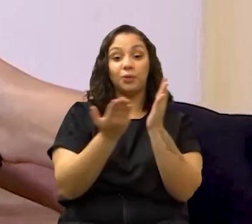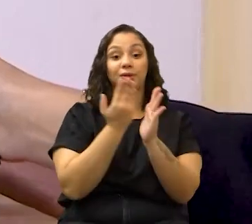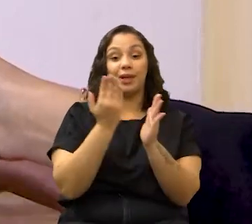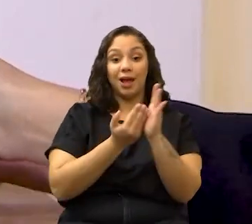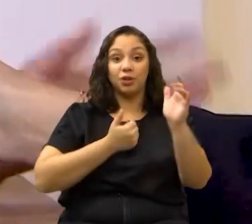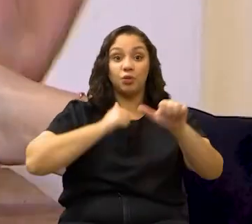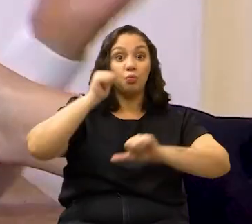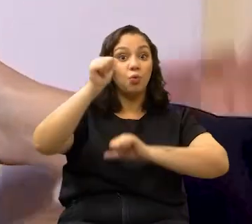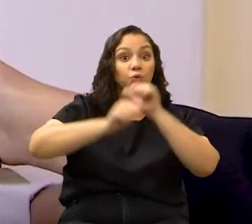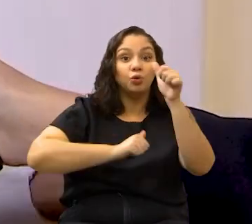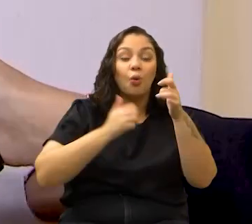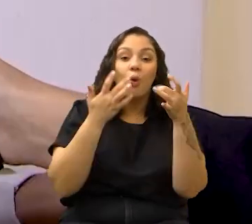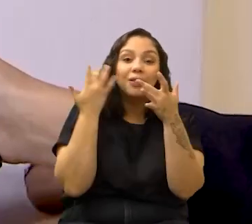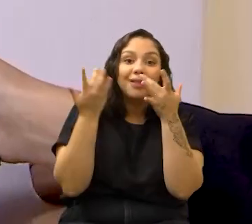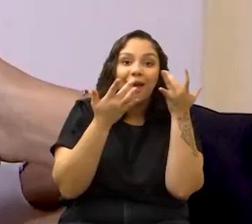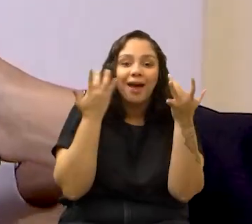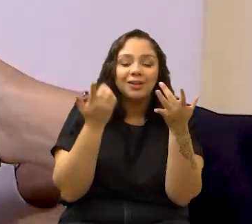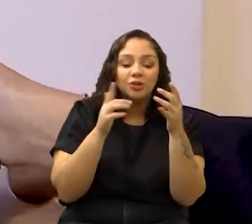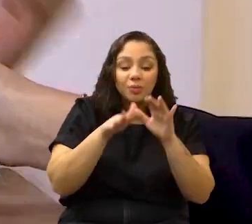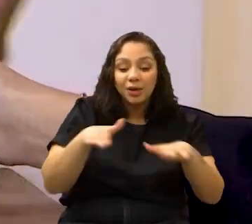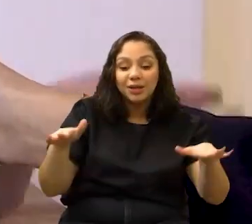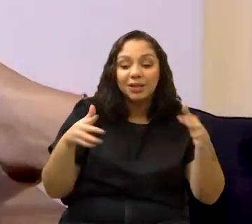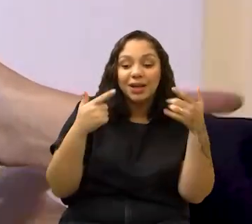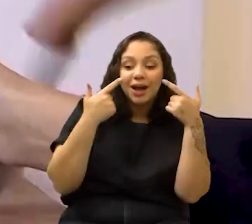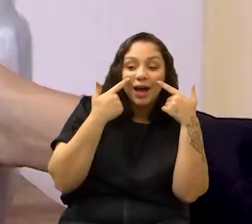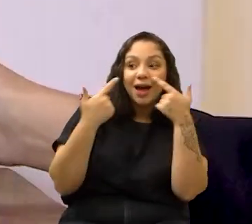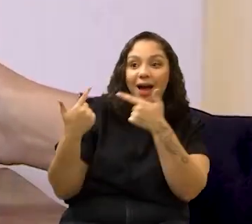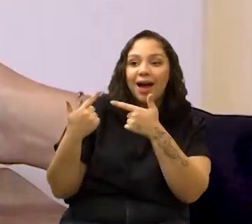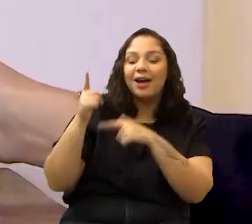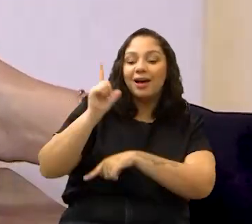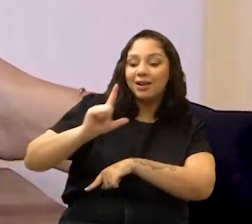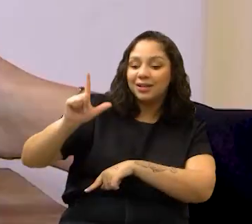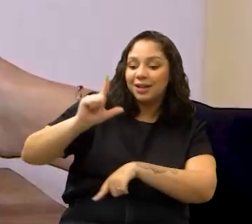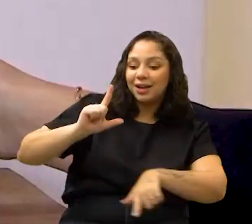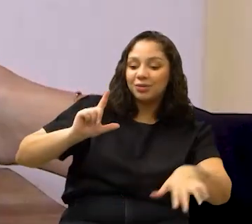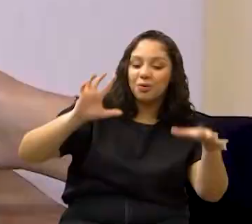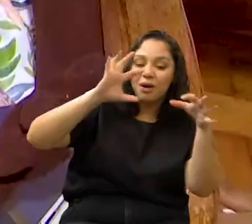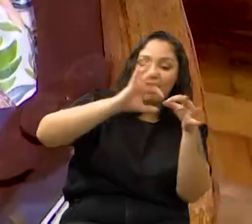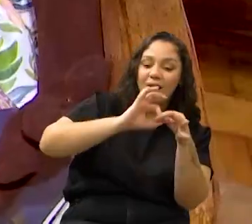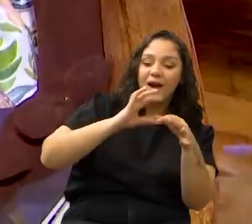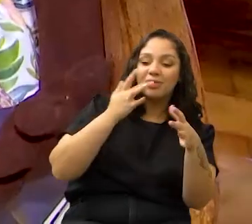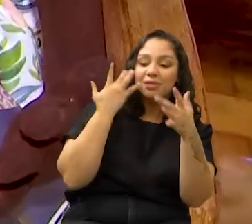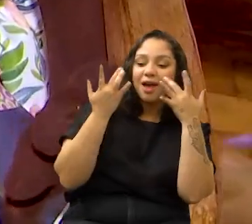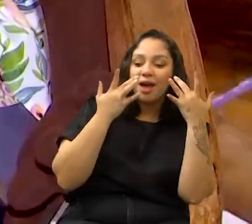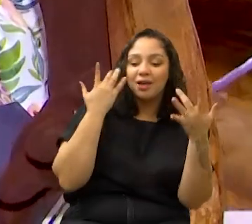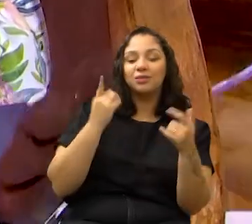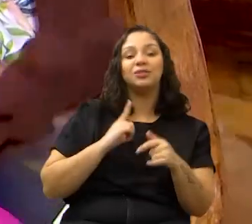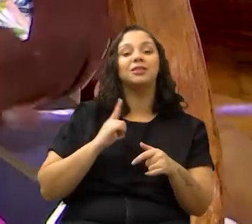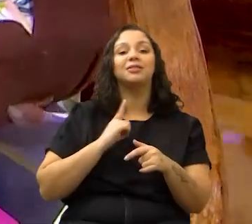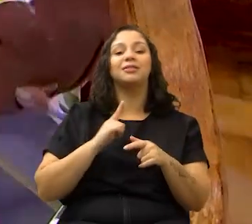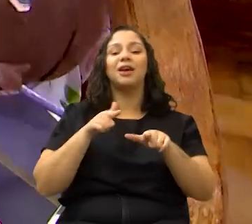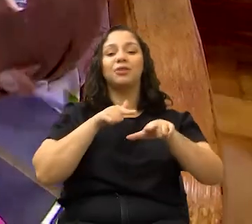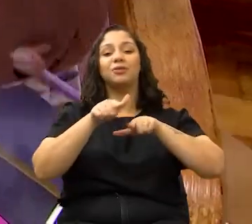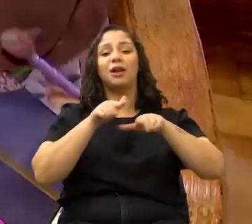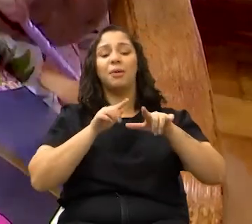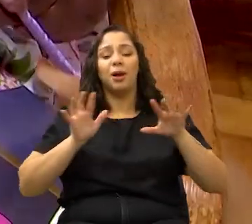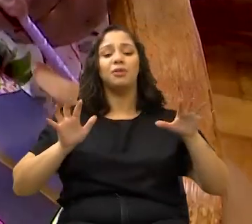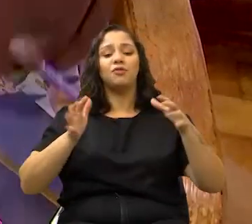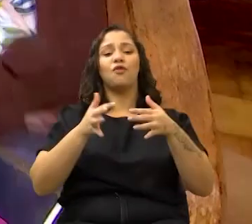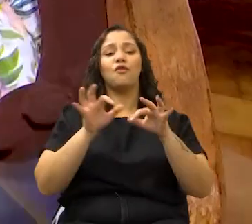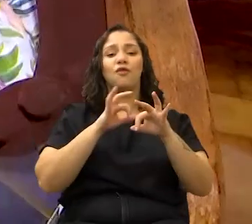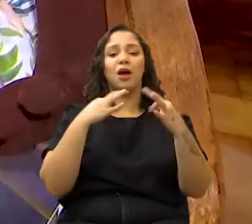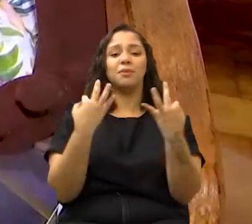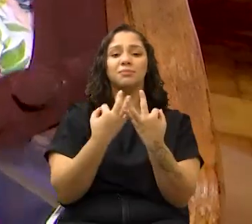crianças conseguirem fazer essa ponte entre a literatura e a peça de teatro. E o trabalho envolve toda a família.